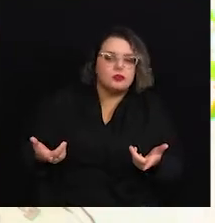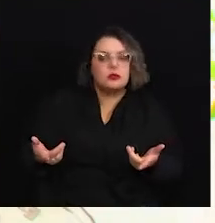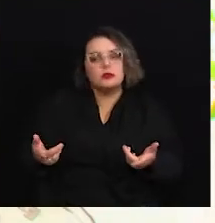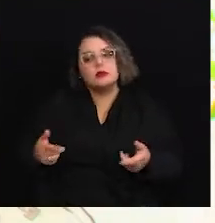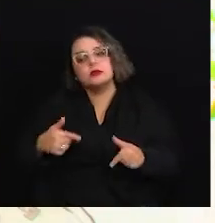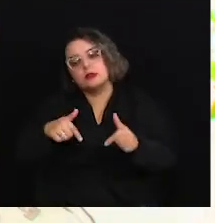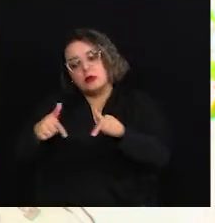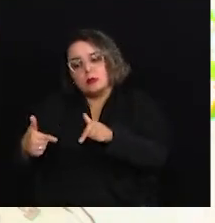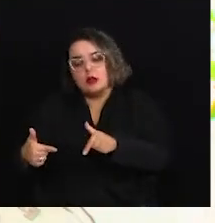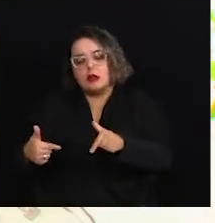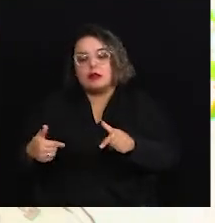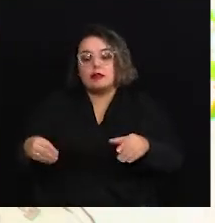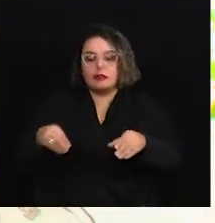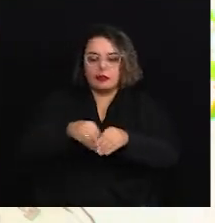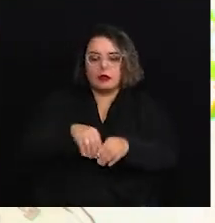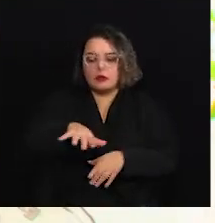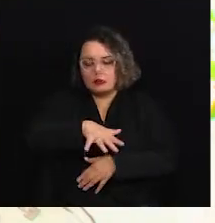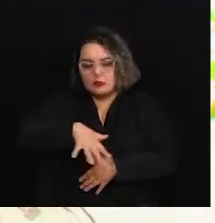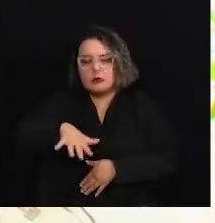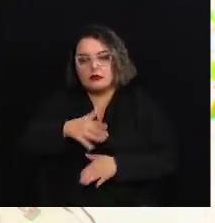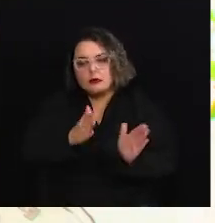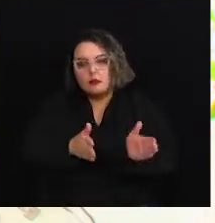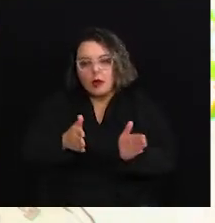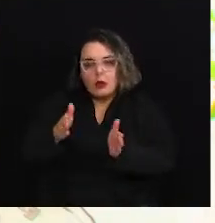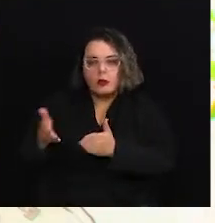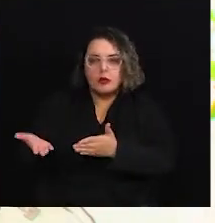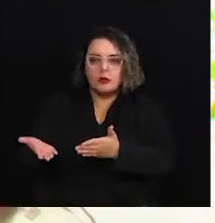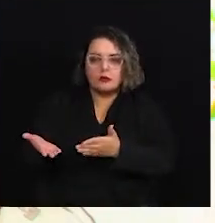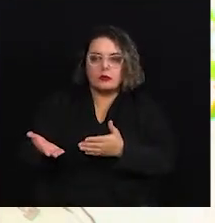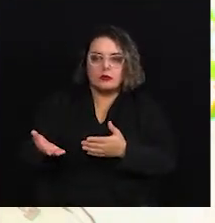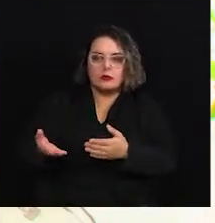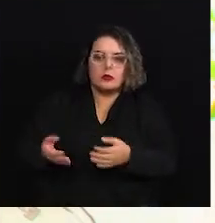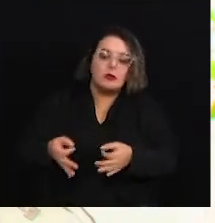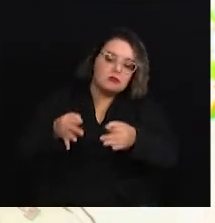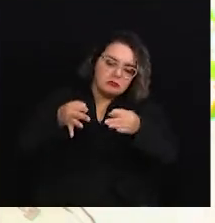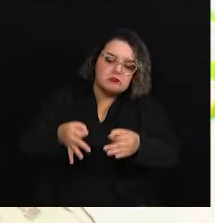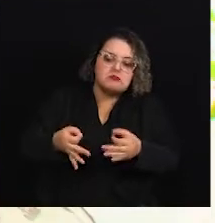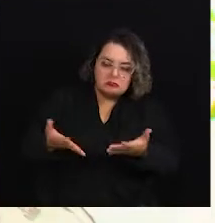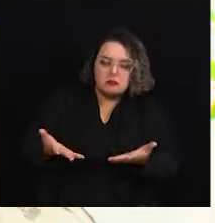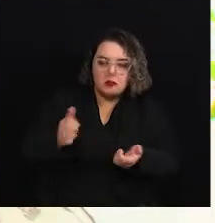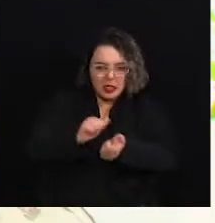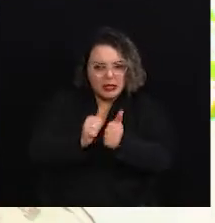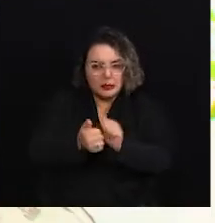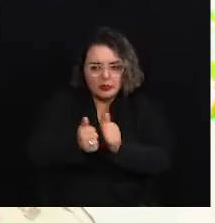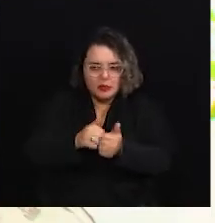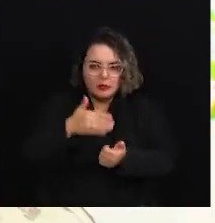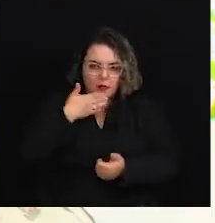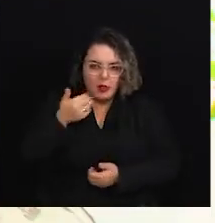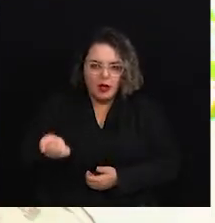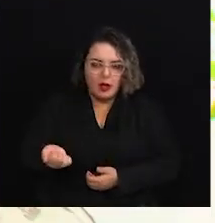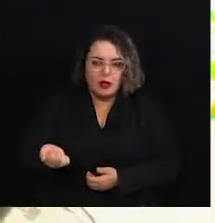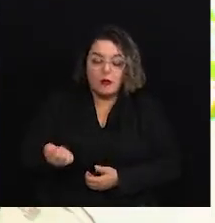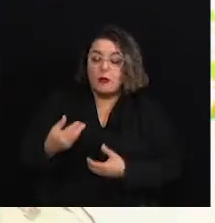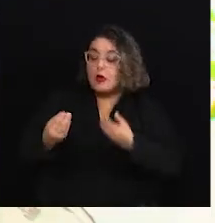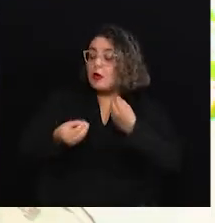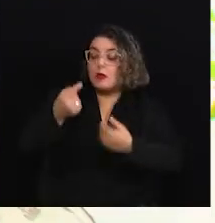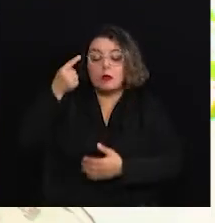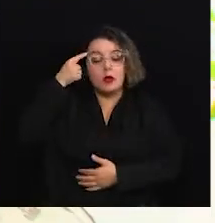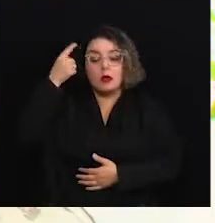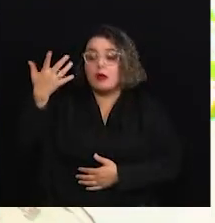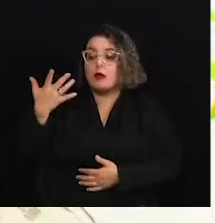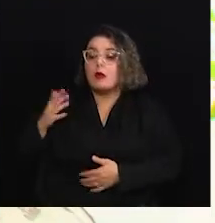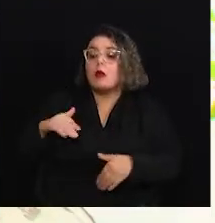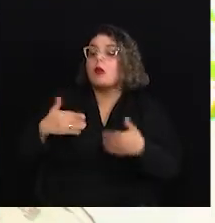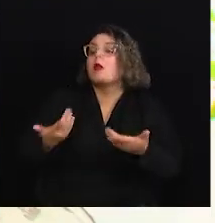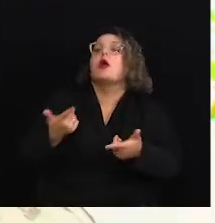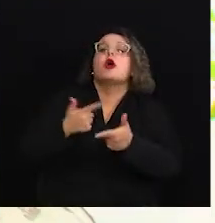menos pessoas ali tendo que trabalhar dentro desse processo, dando mais otimização, assim, vamos dizer. E como surgiu essa ideia?